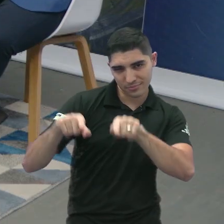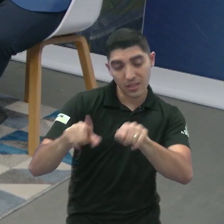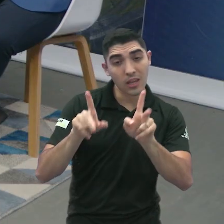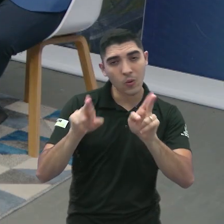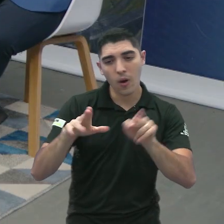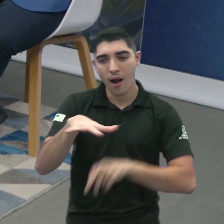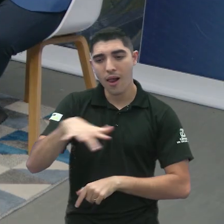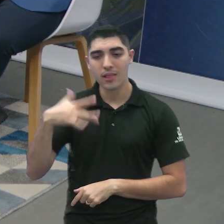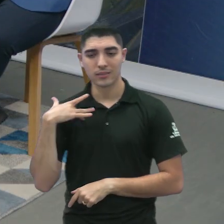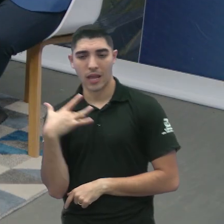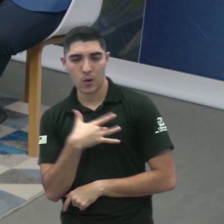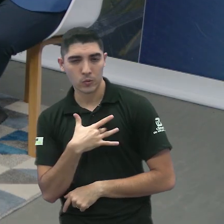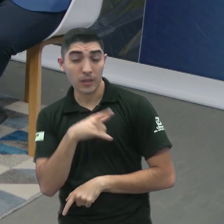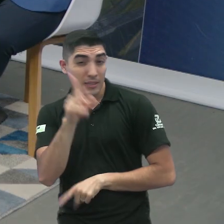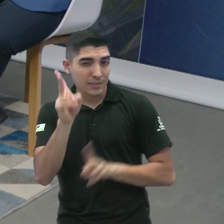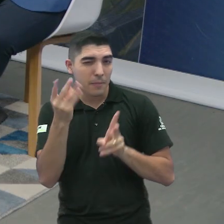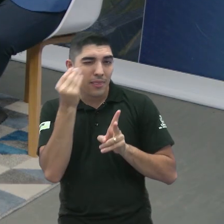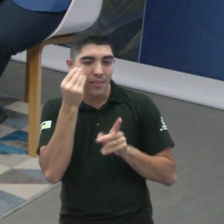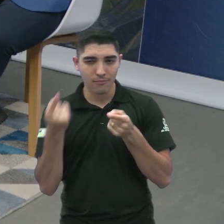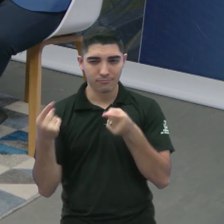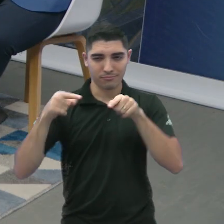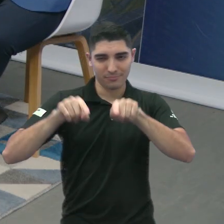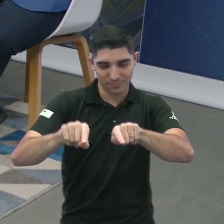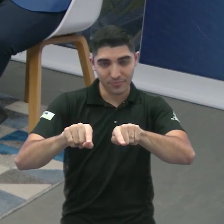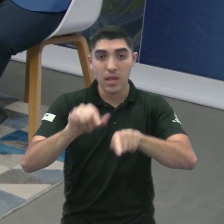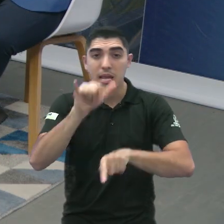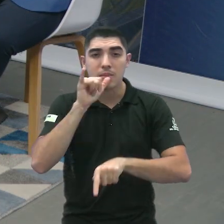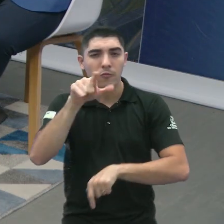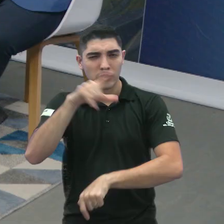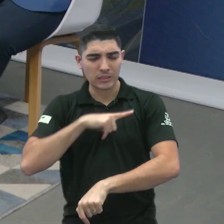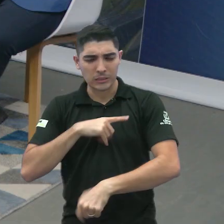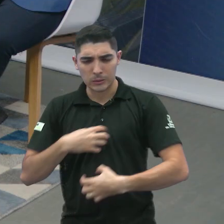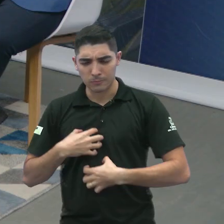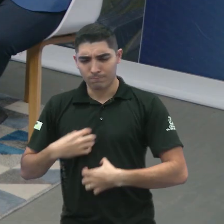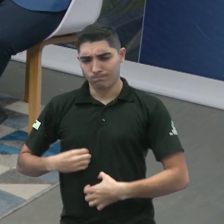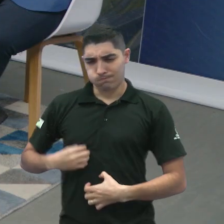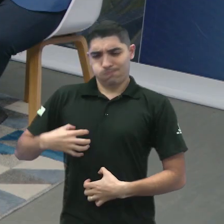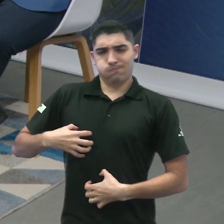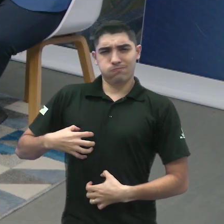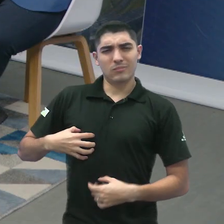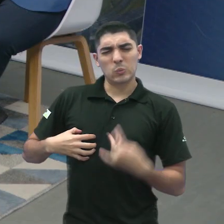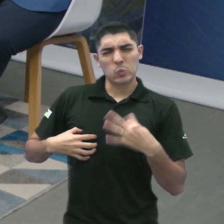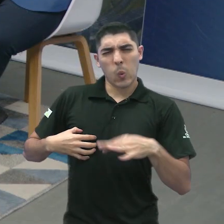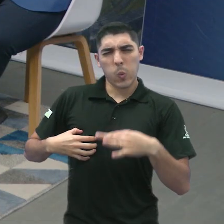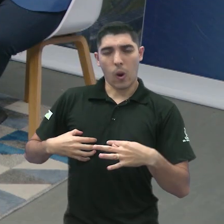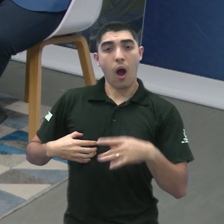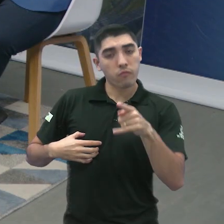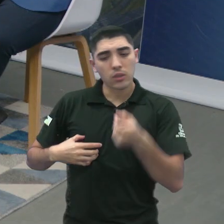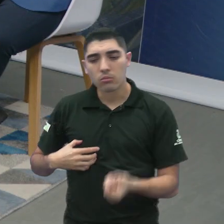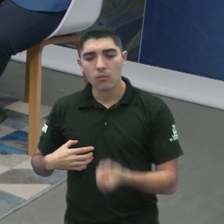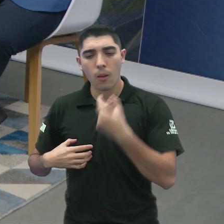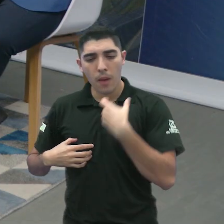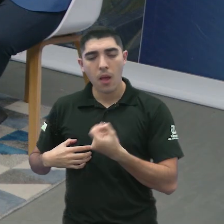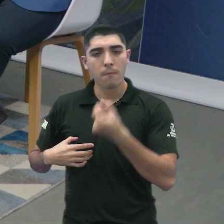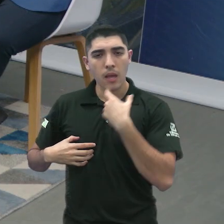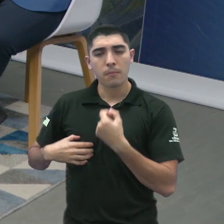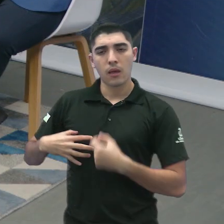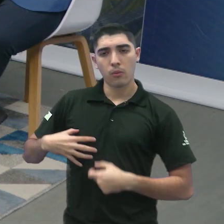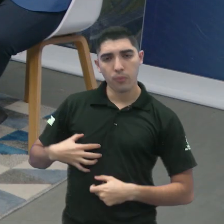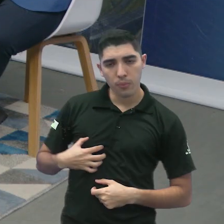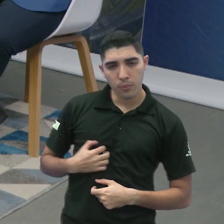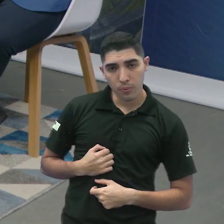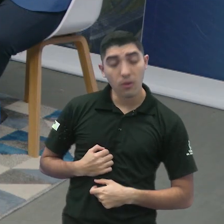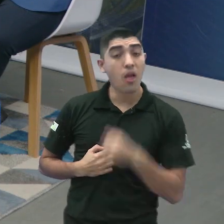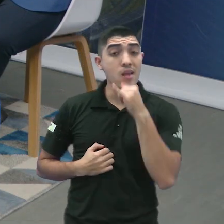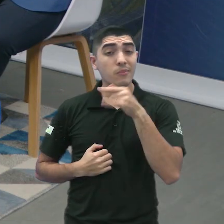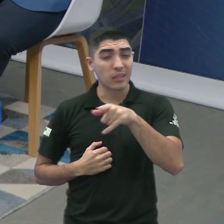sempre interessante fazer esse paralelo, né? Então, se você está com uma inflamação, você toma um anti-inflamatório, né? Se você está com um colesterol